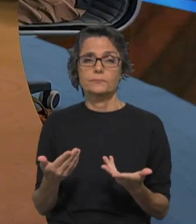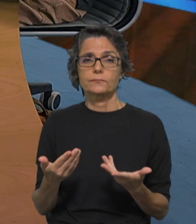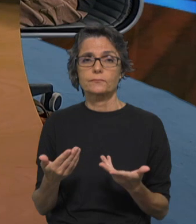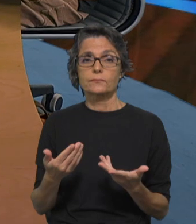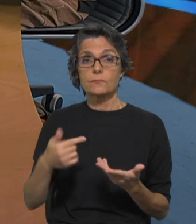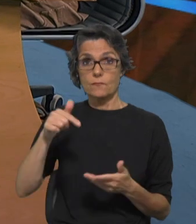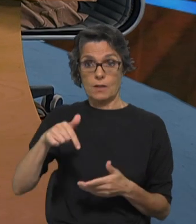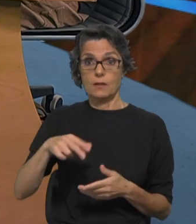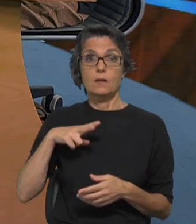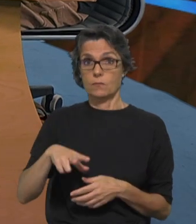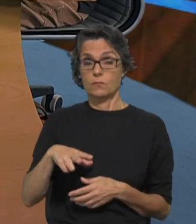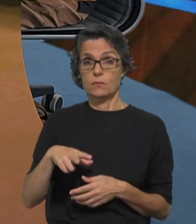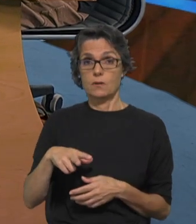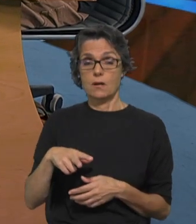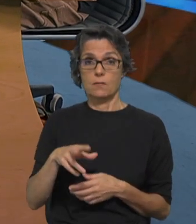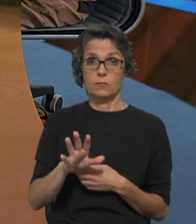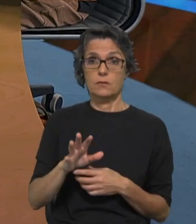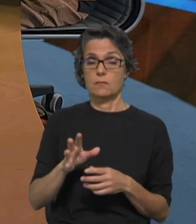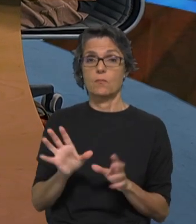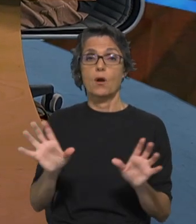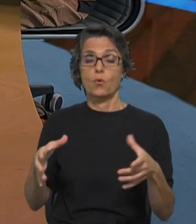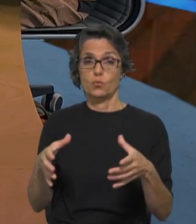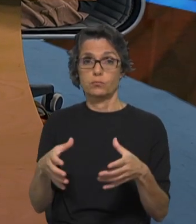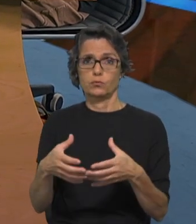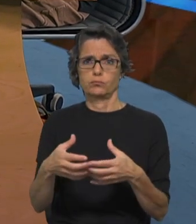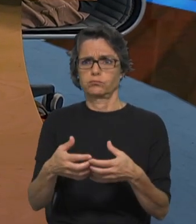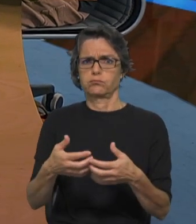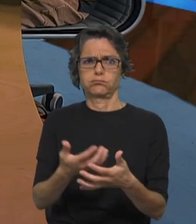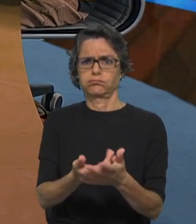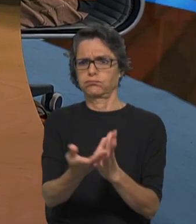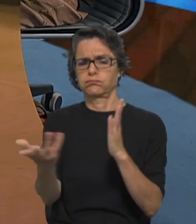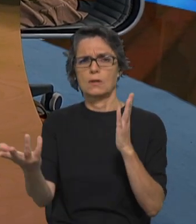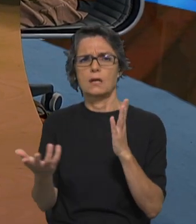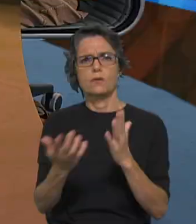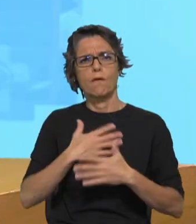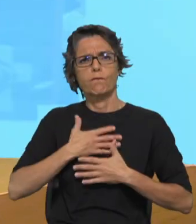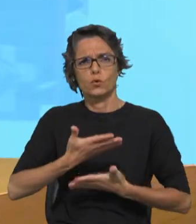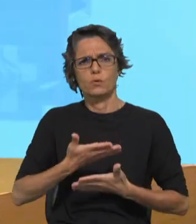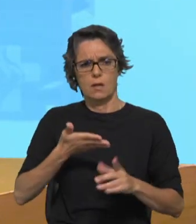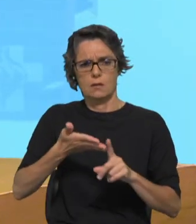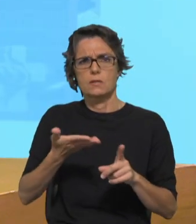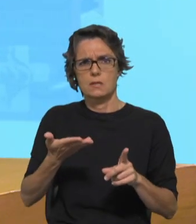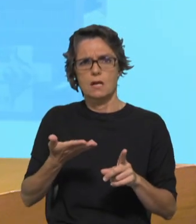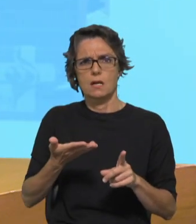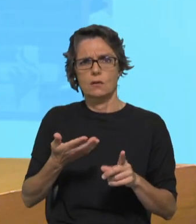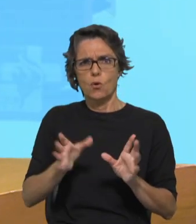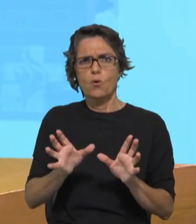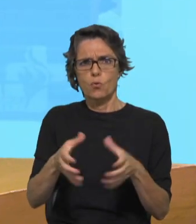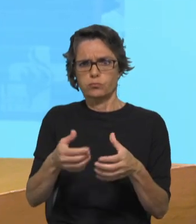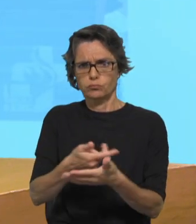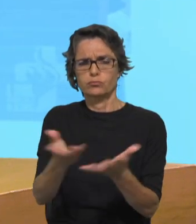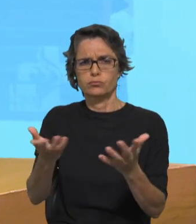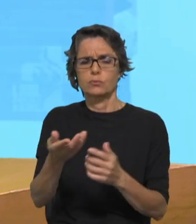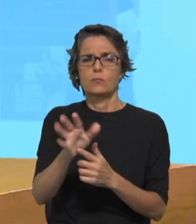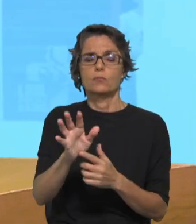Portugal temos imensos grupos de voluntariado missionário, imensos. São dezenas. Só para dar um